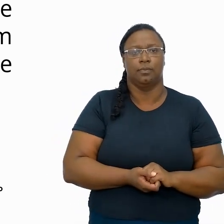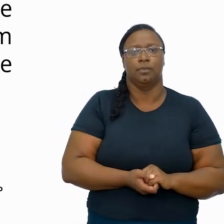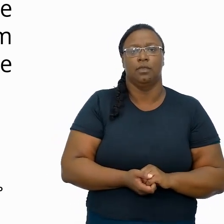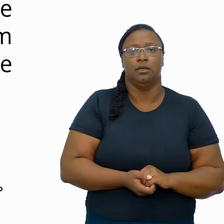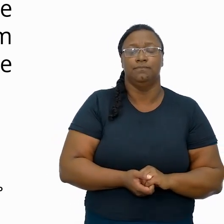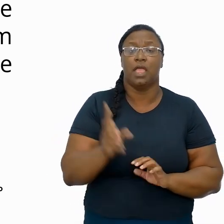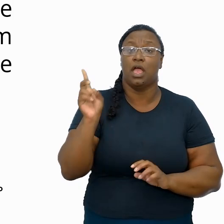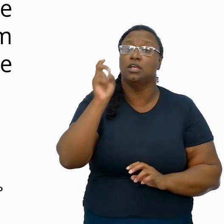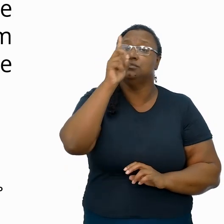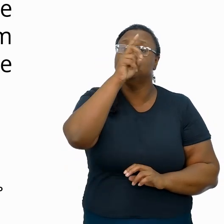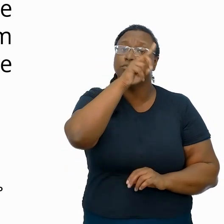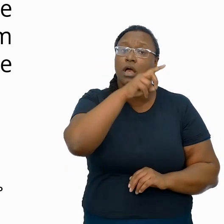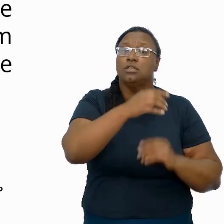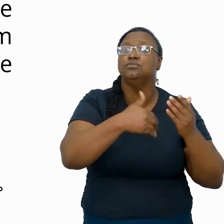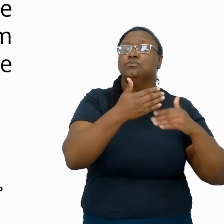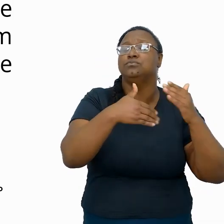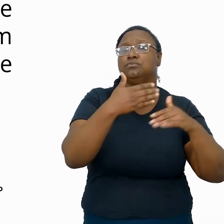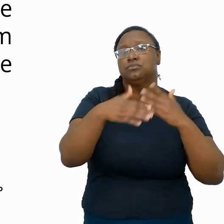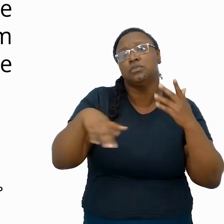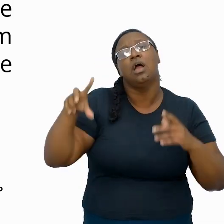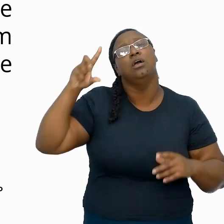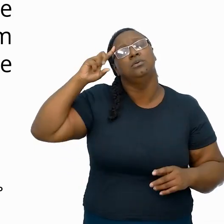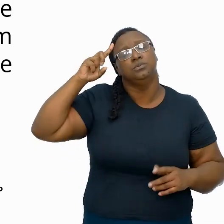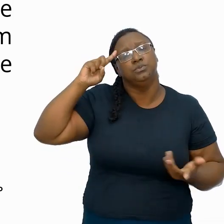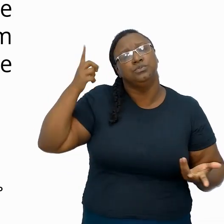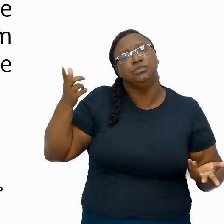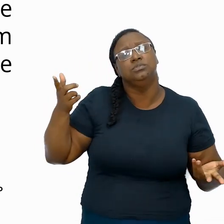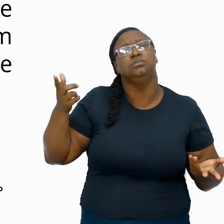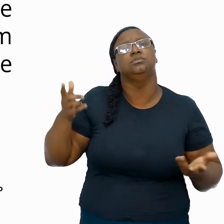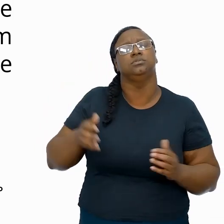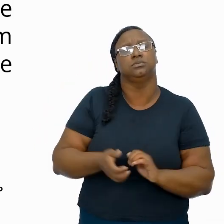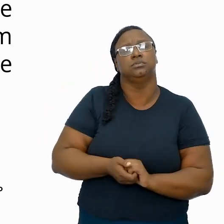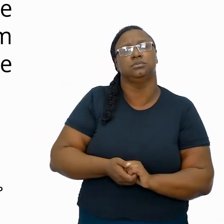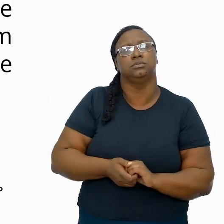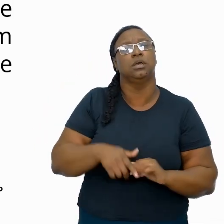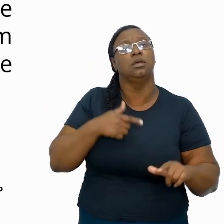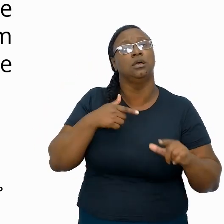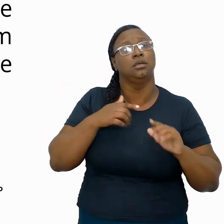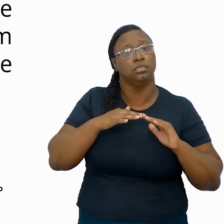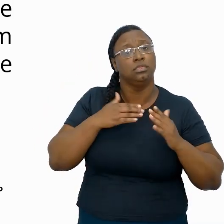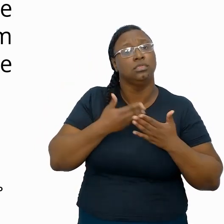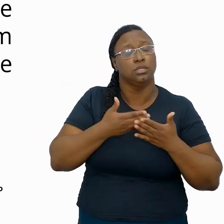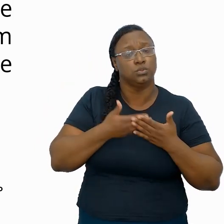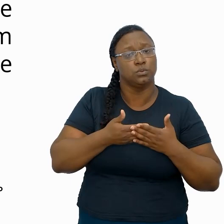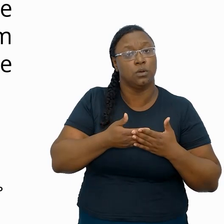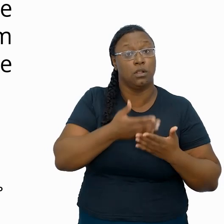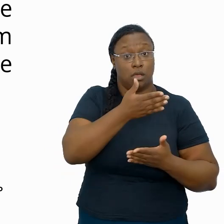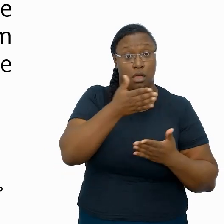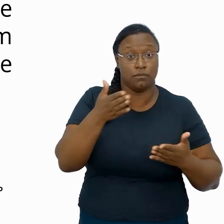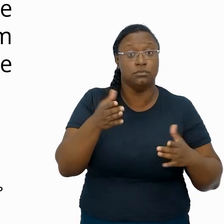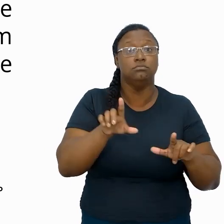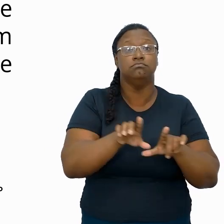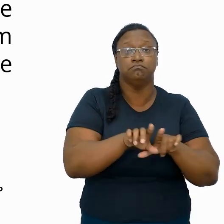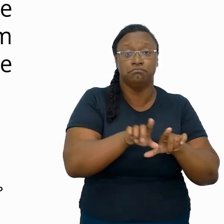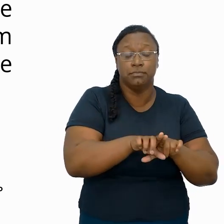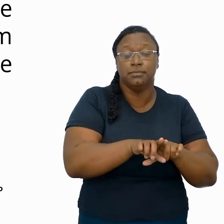essas dificuldades do nosso cotidiano, do chão da escola, e vocês também, né, sempre têm